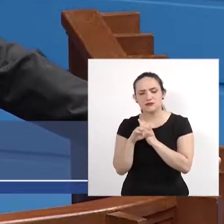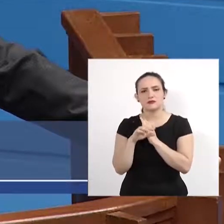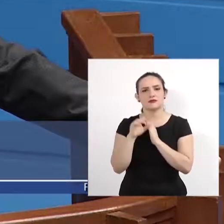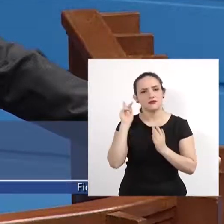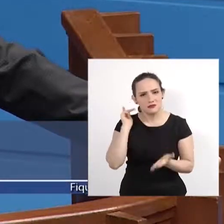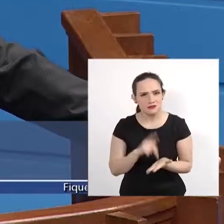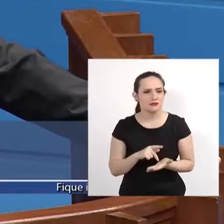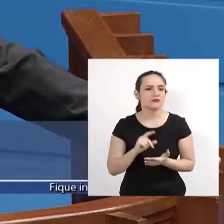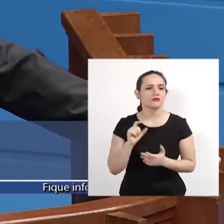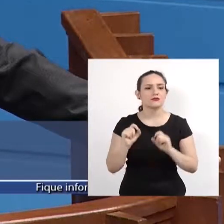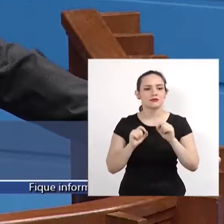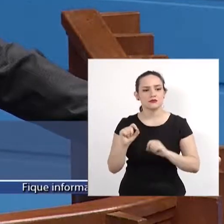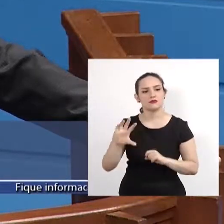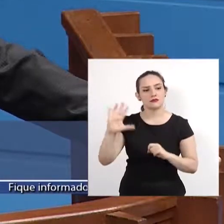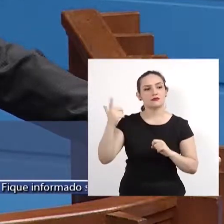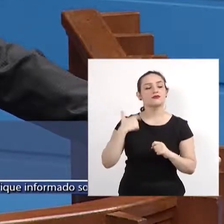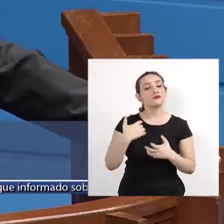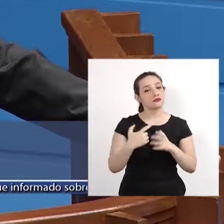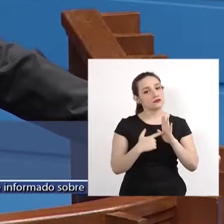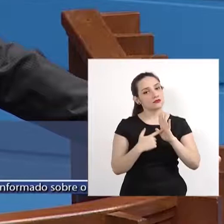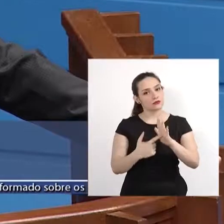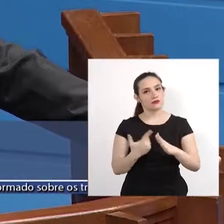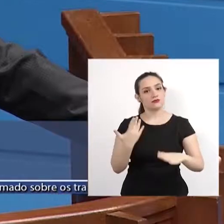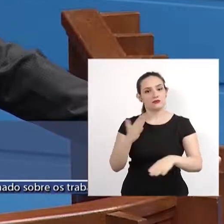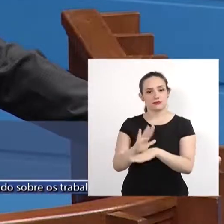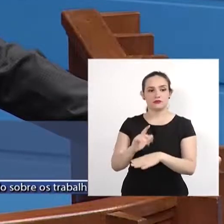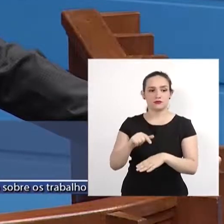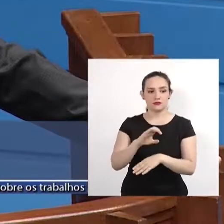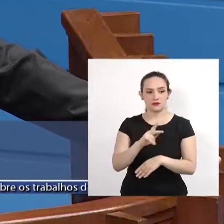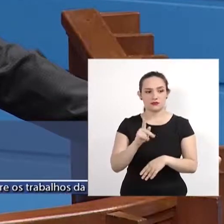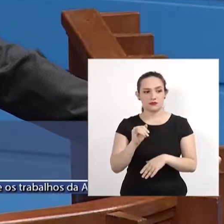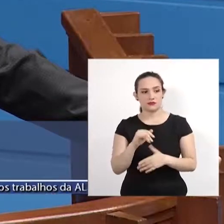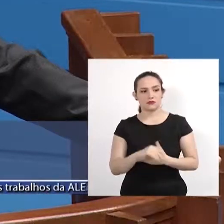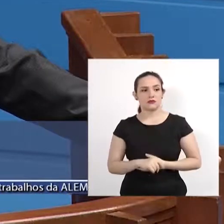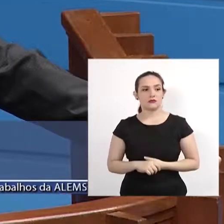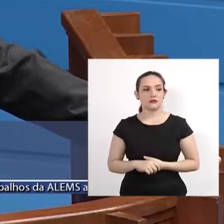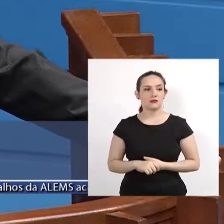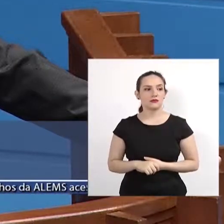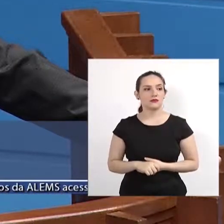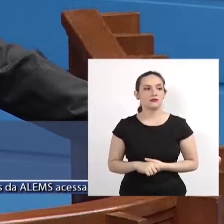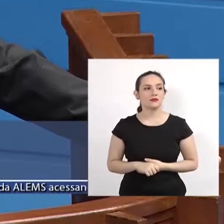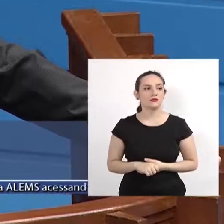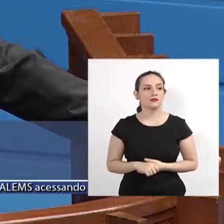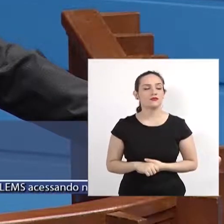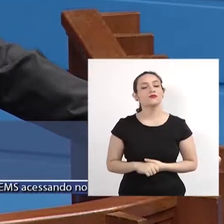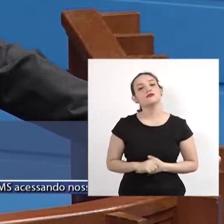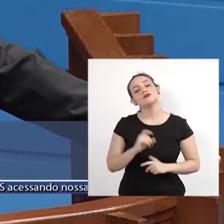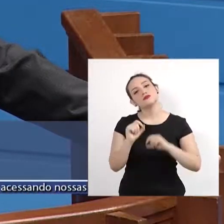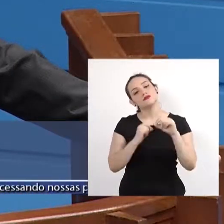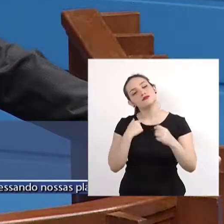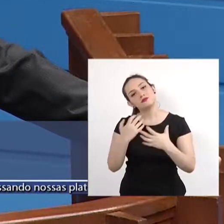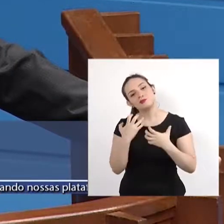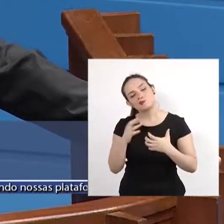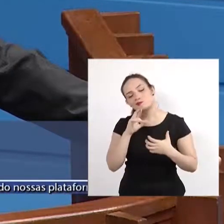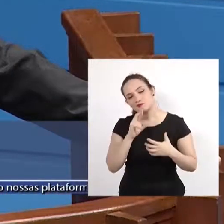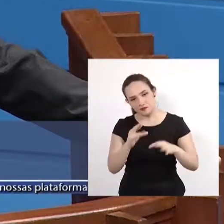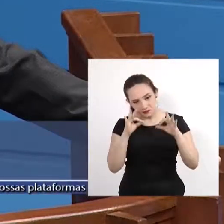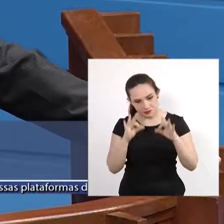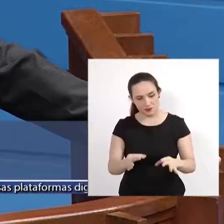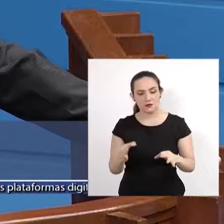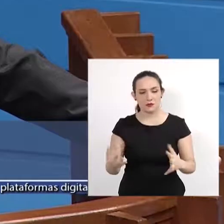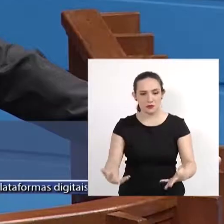para colocar à disposição desta CPI, para que possamos ter um resultado